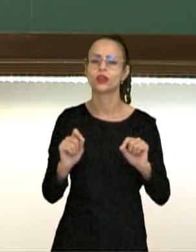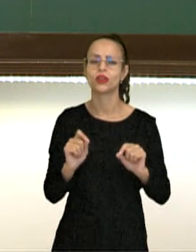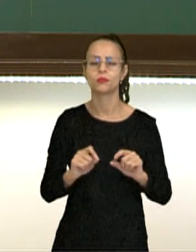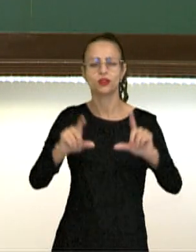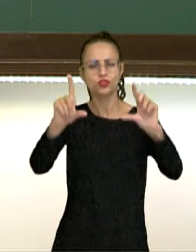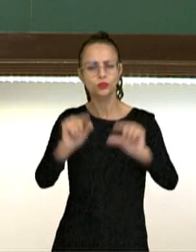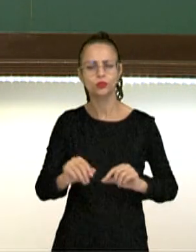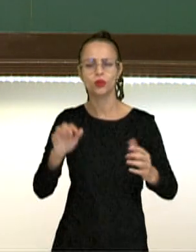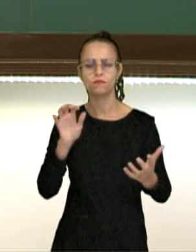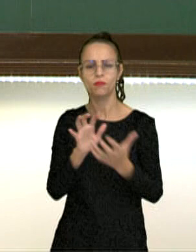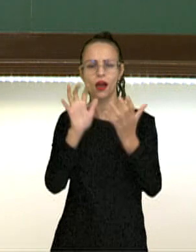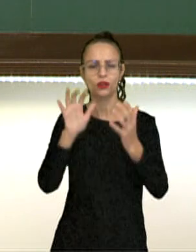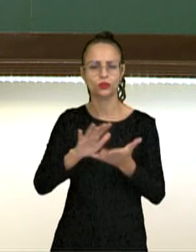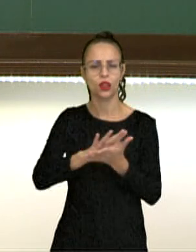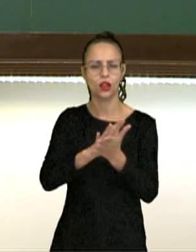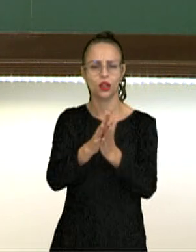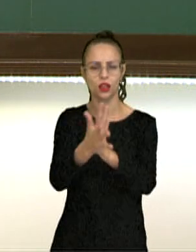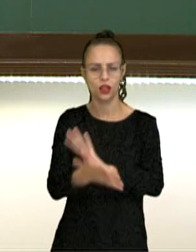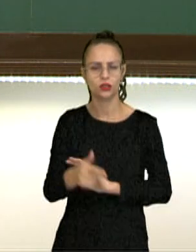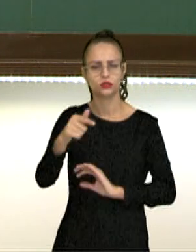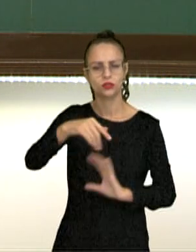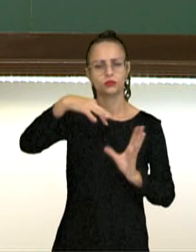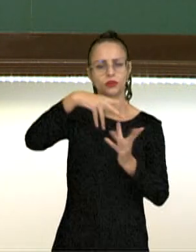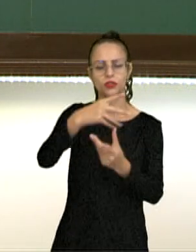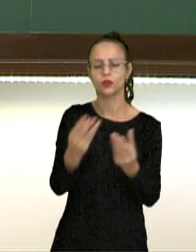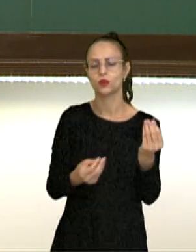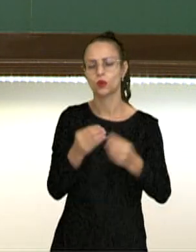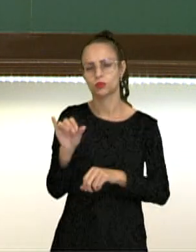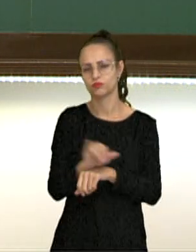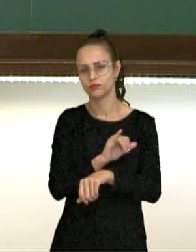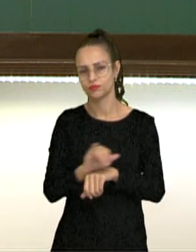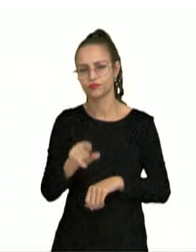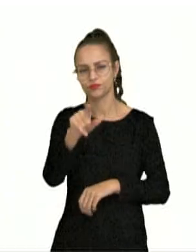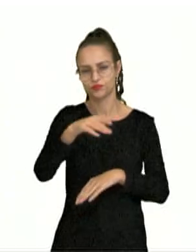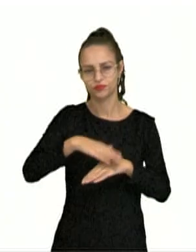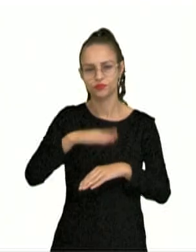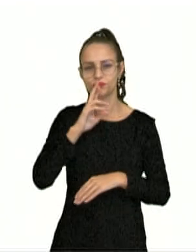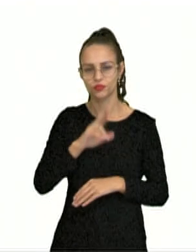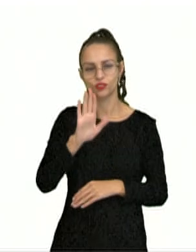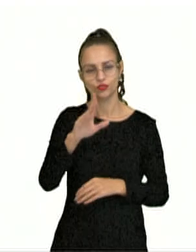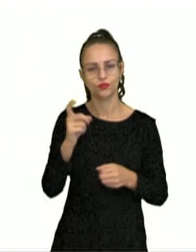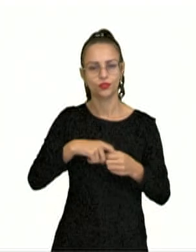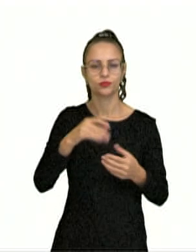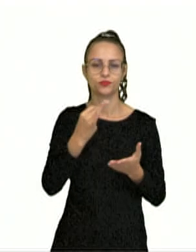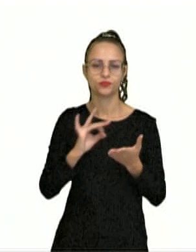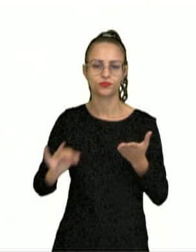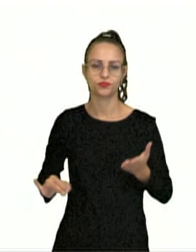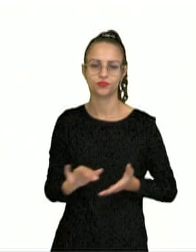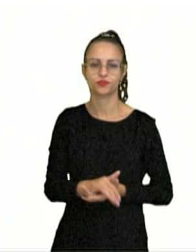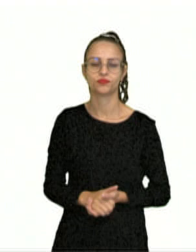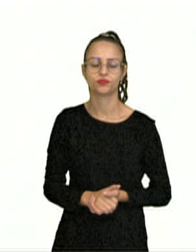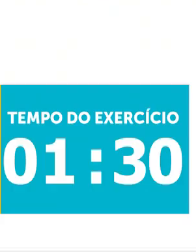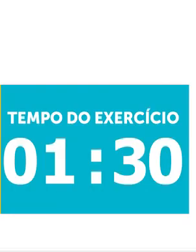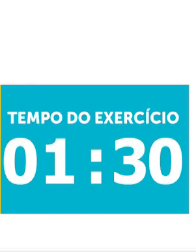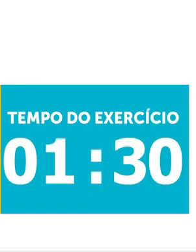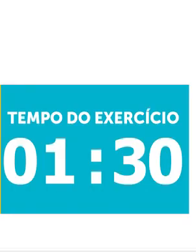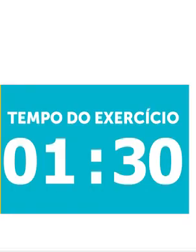diminuam os impactos em toda essa dinâmica natural do nosso planeta? Responda e nós já voltamos para corrigir.